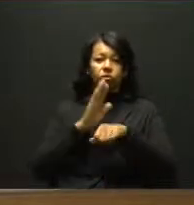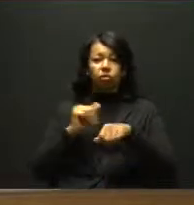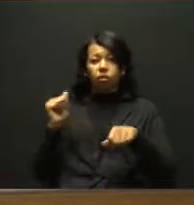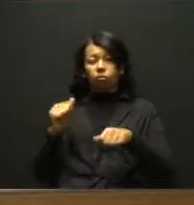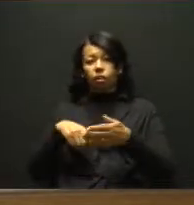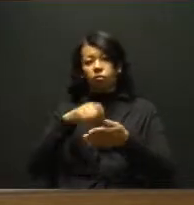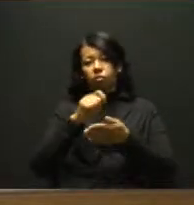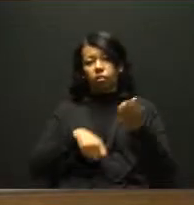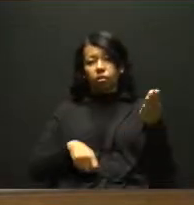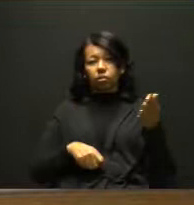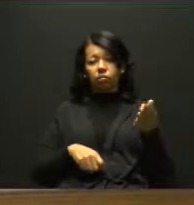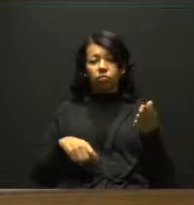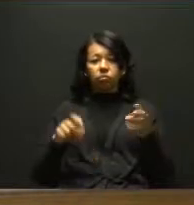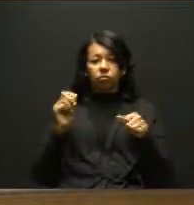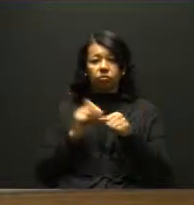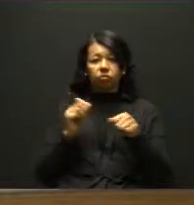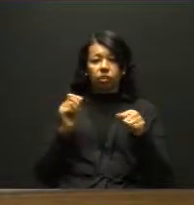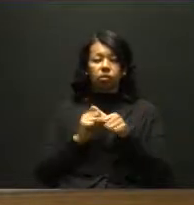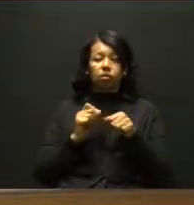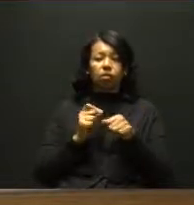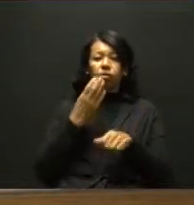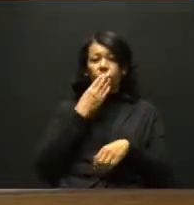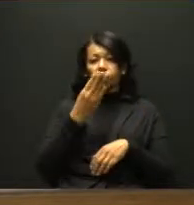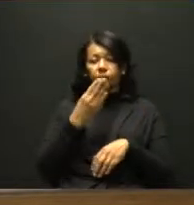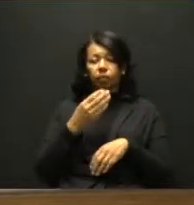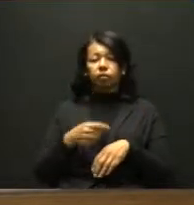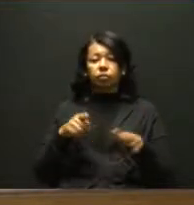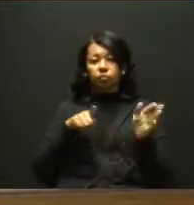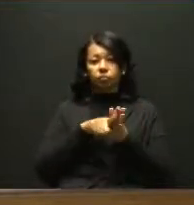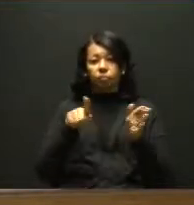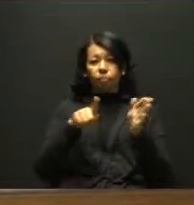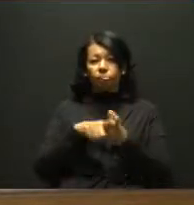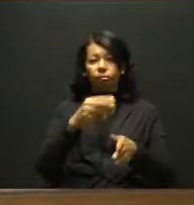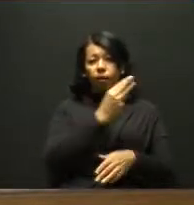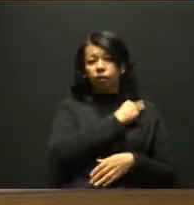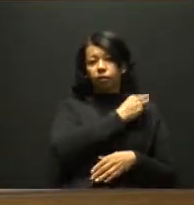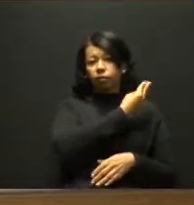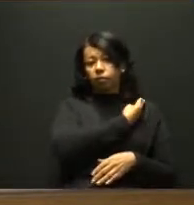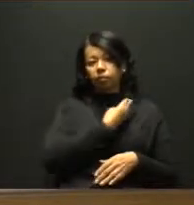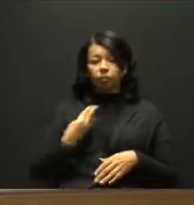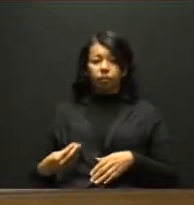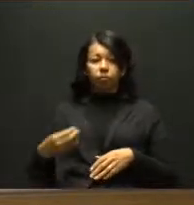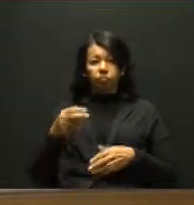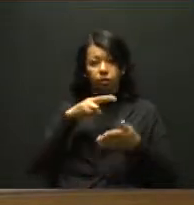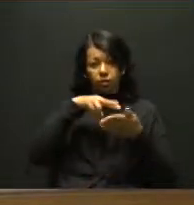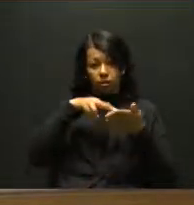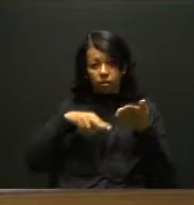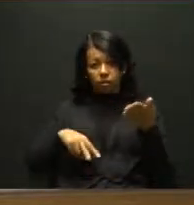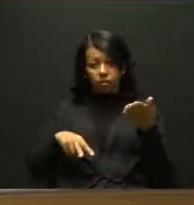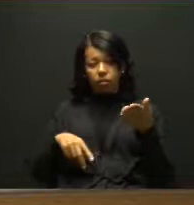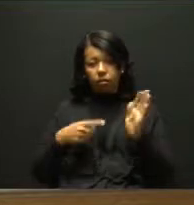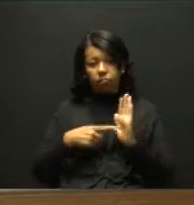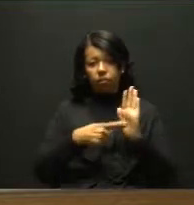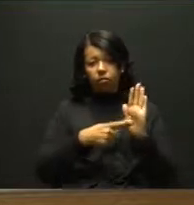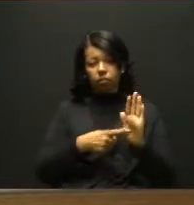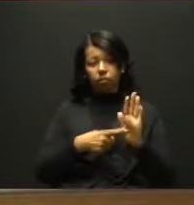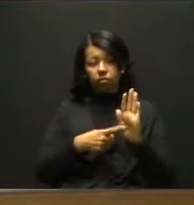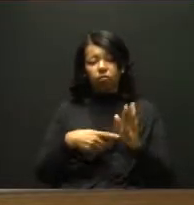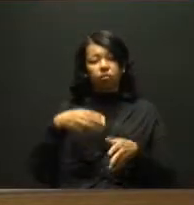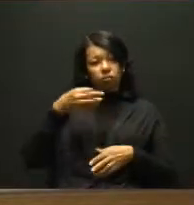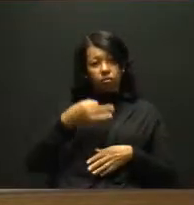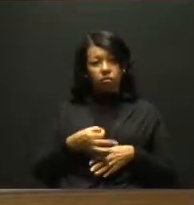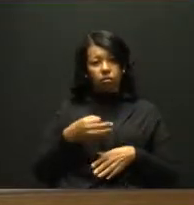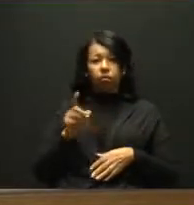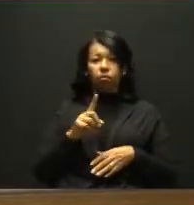contratação quando foi elaborar a consulta do ministério público convidar ele para dar uma lida no contrato faz algum apontamento gente conserta a